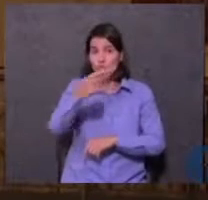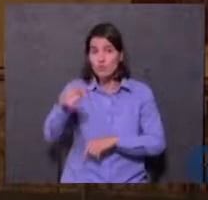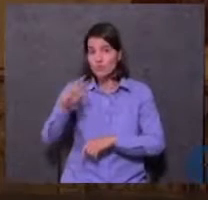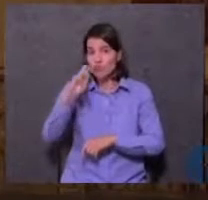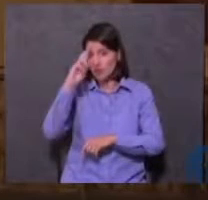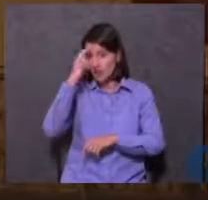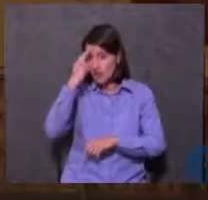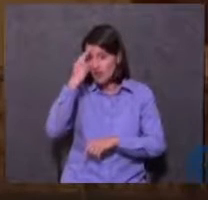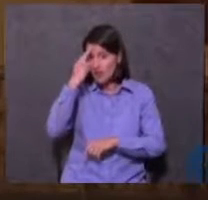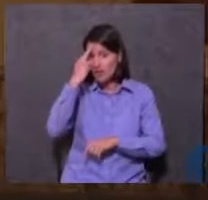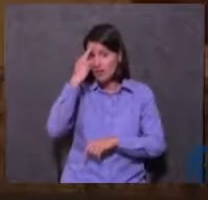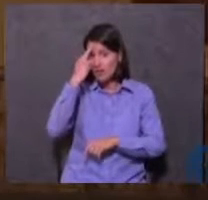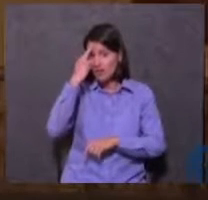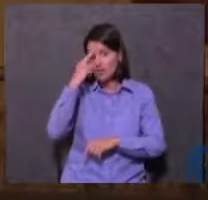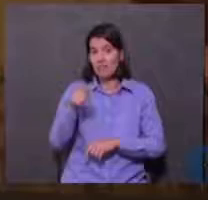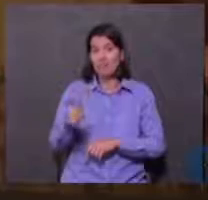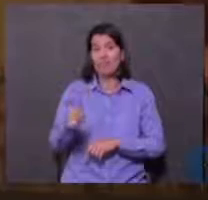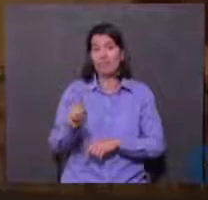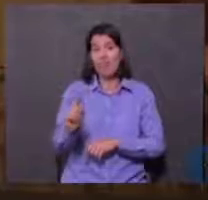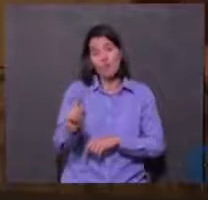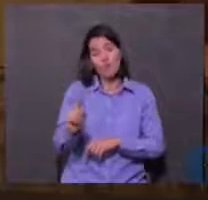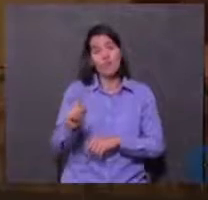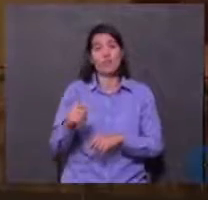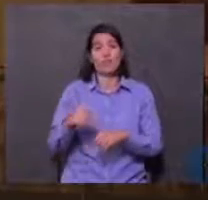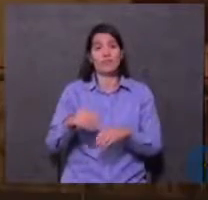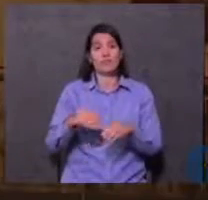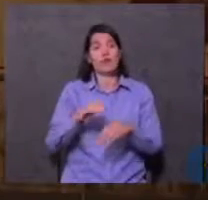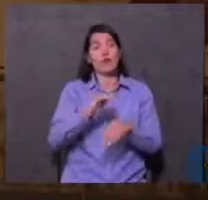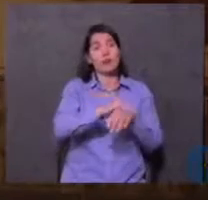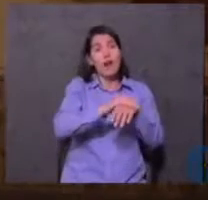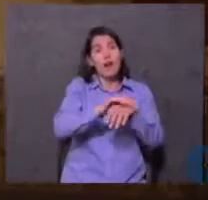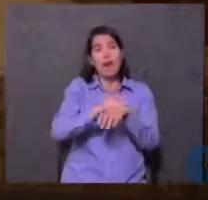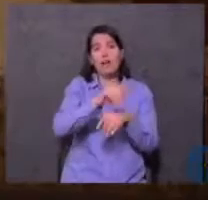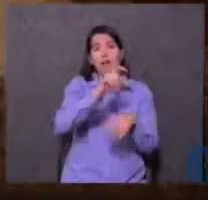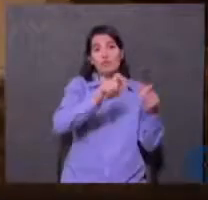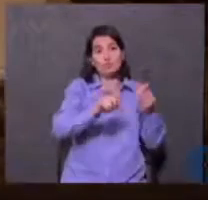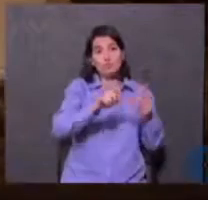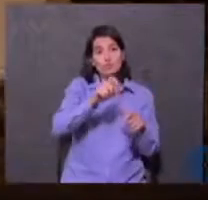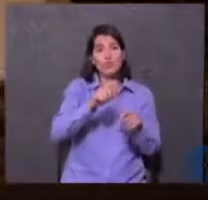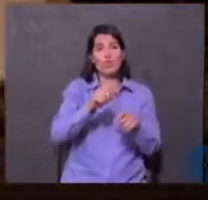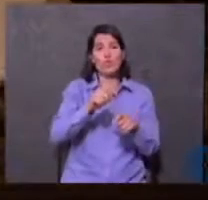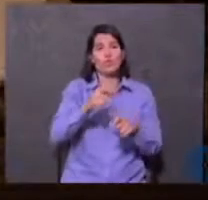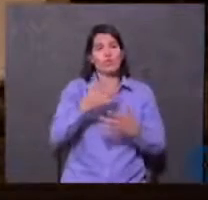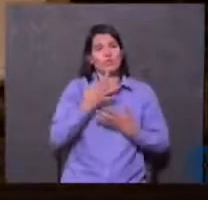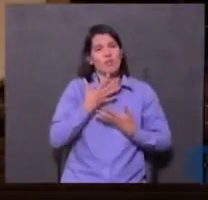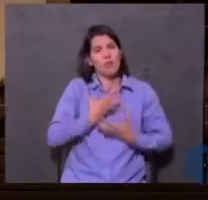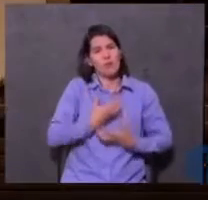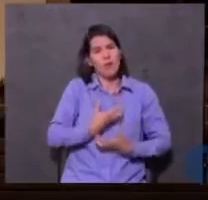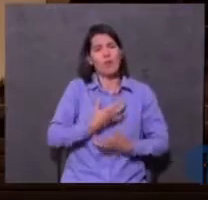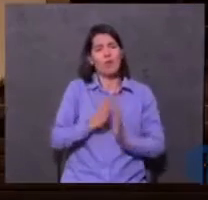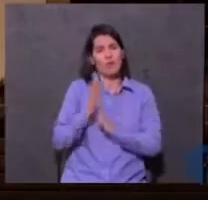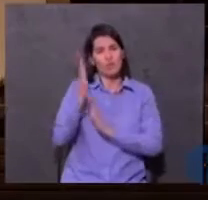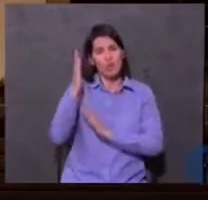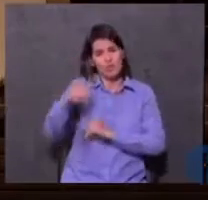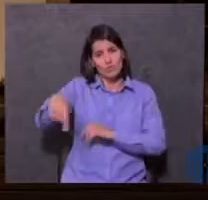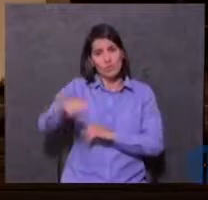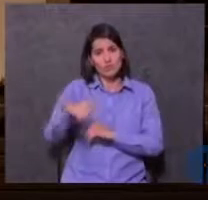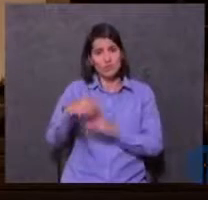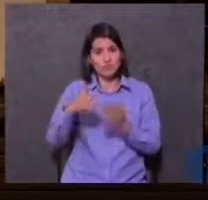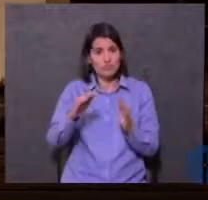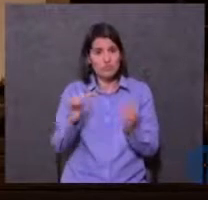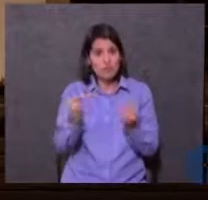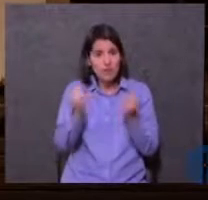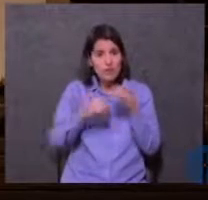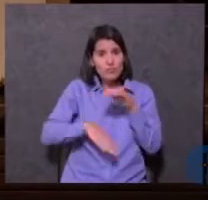enviarvos en acto de reparação pelos pecados con que Ele é ofendido e de súplica pela conversão